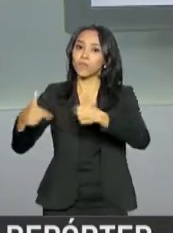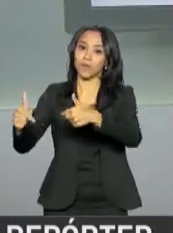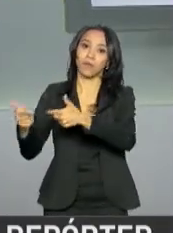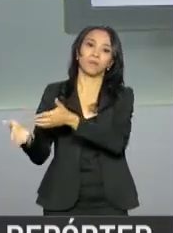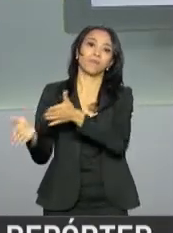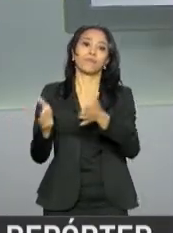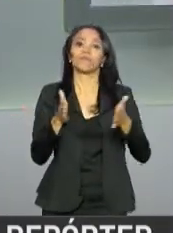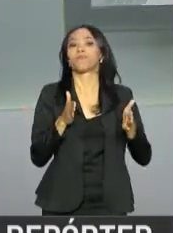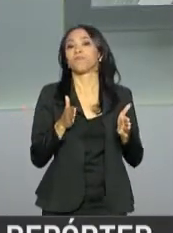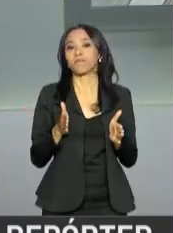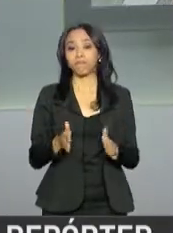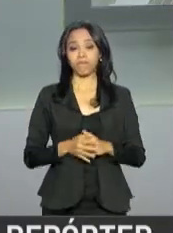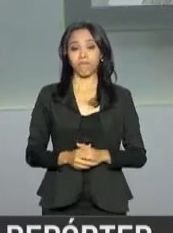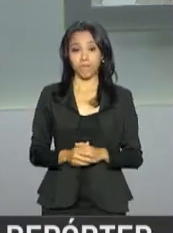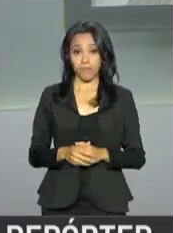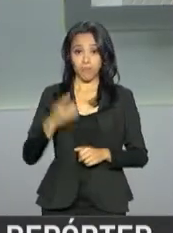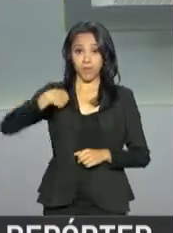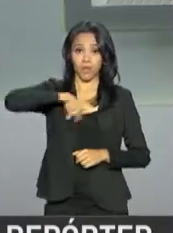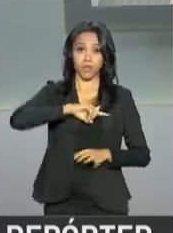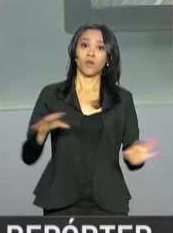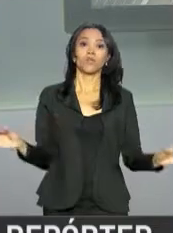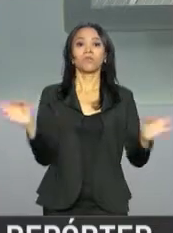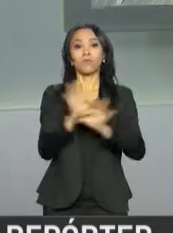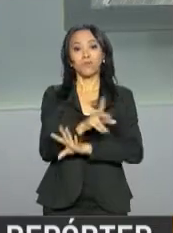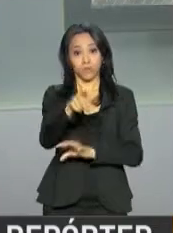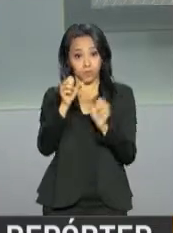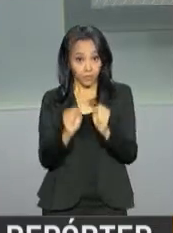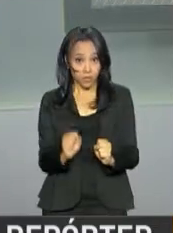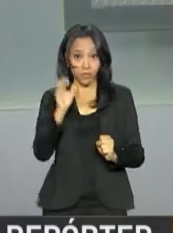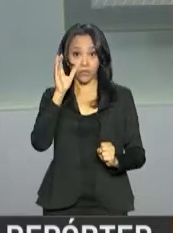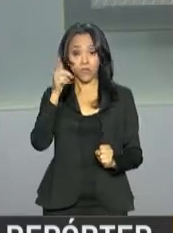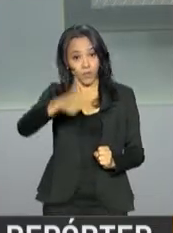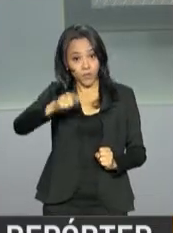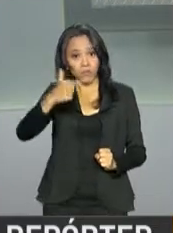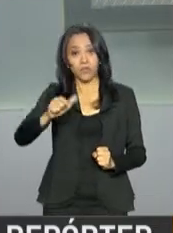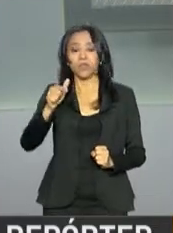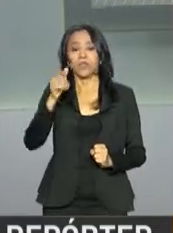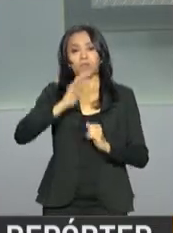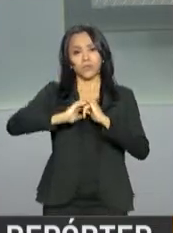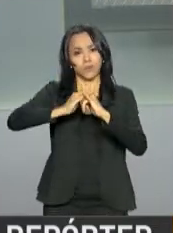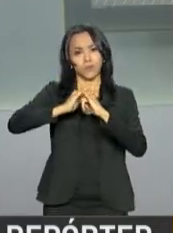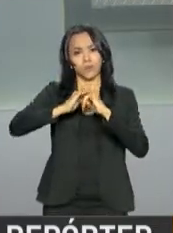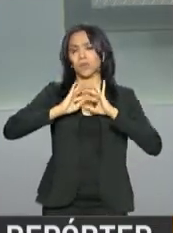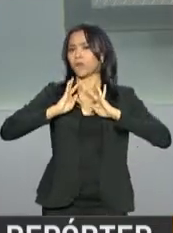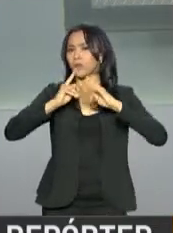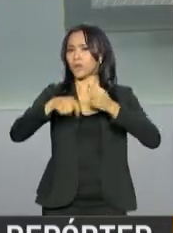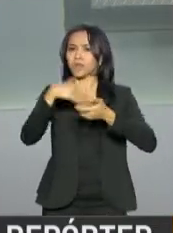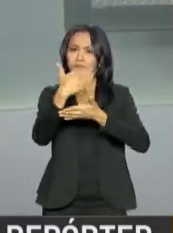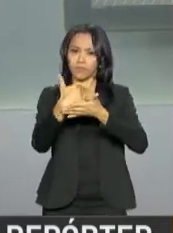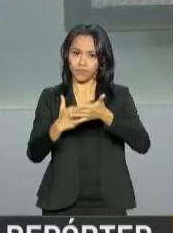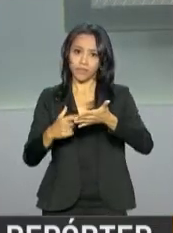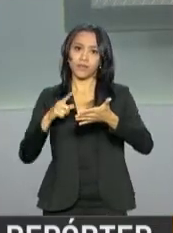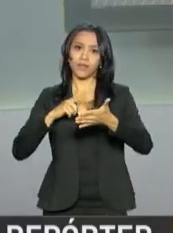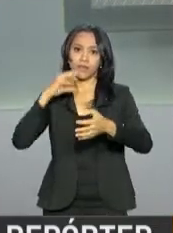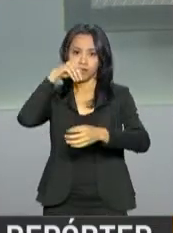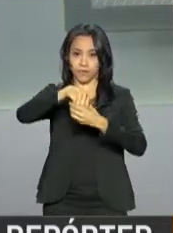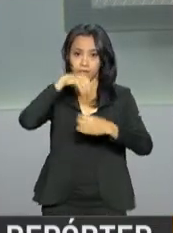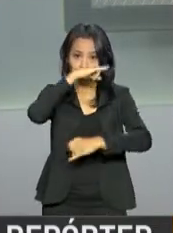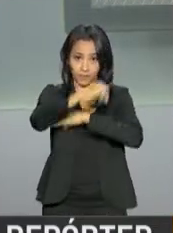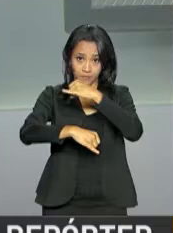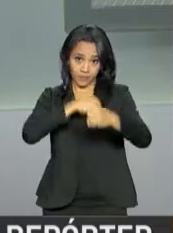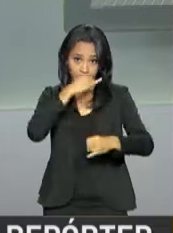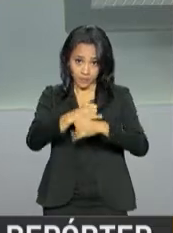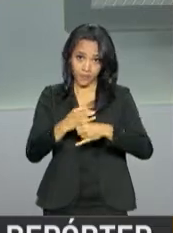você. Nós ficamos por aqui. Você pode rever as reportagens no YouTube e toda a nossa programação também está na página